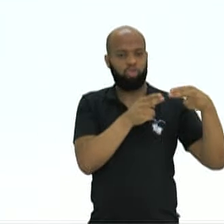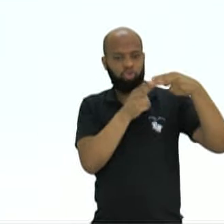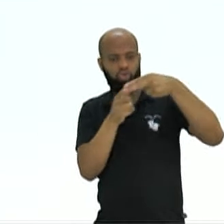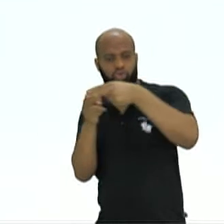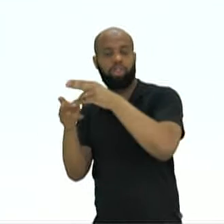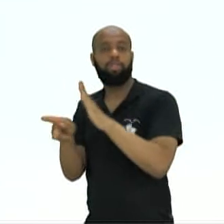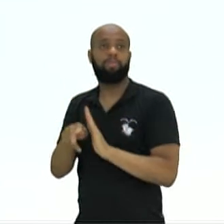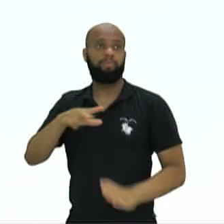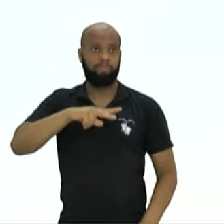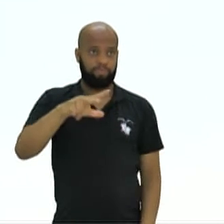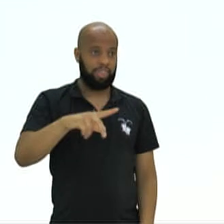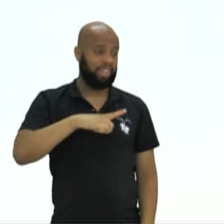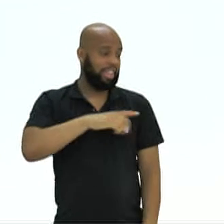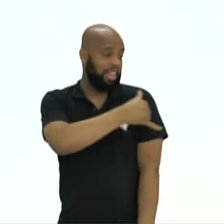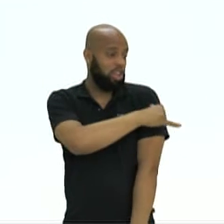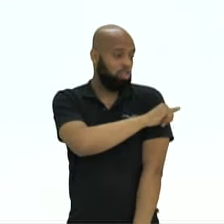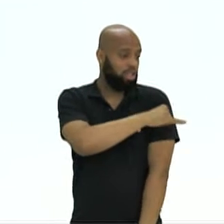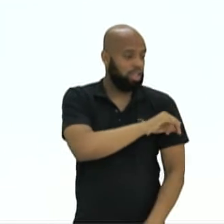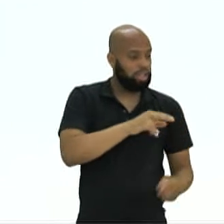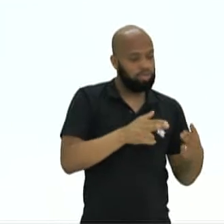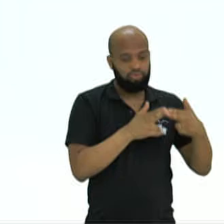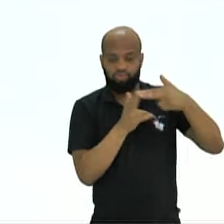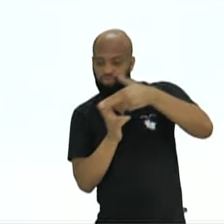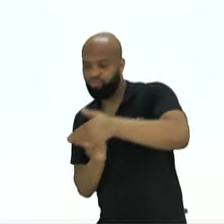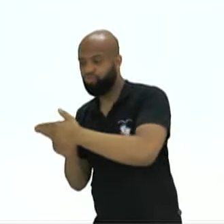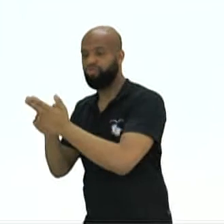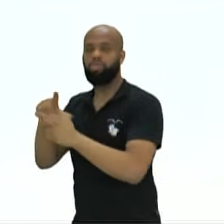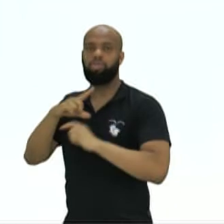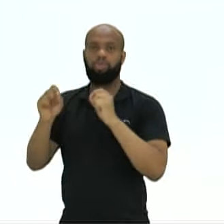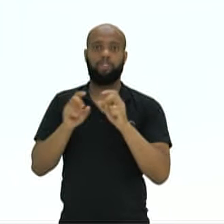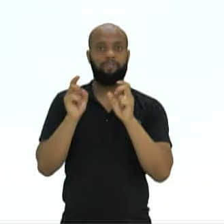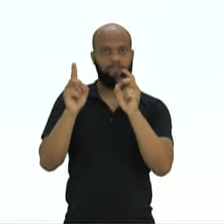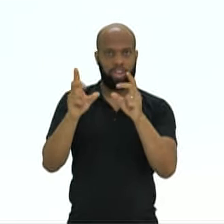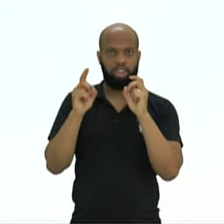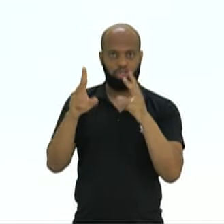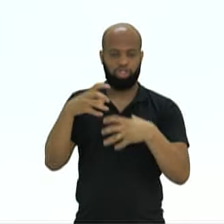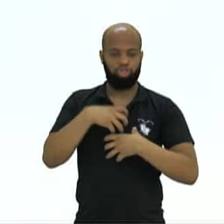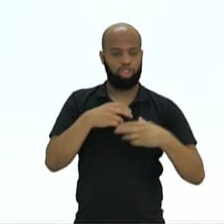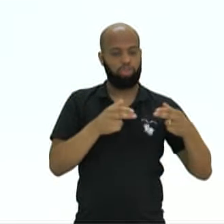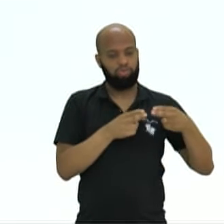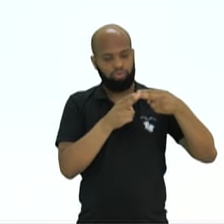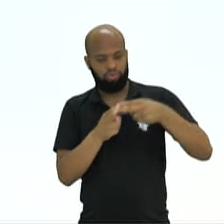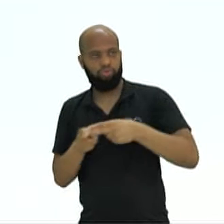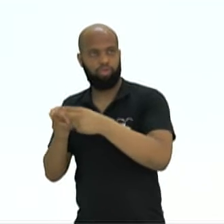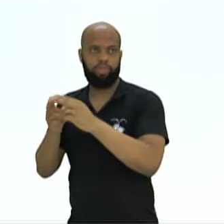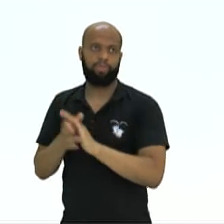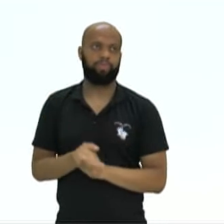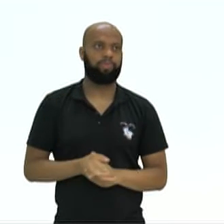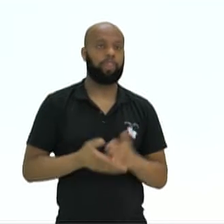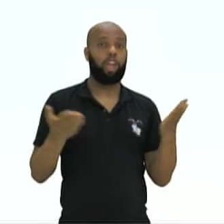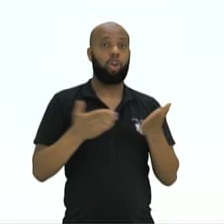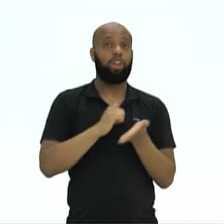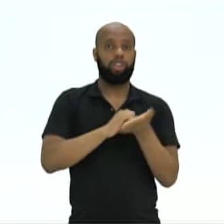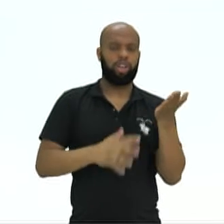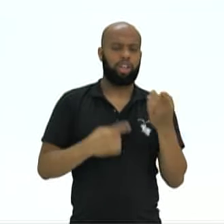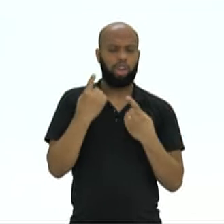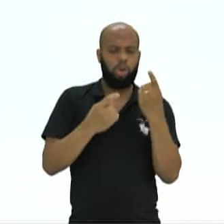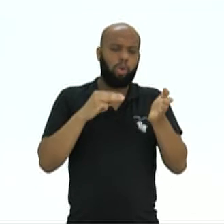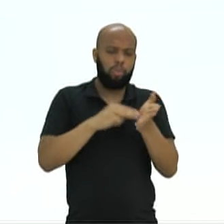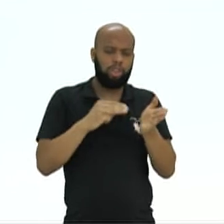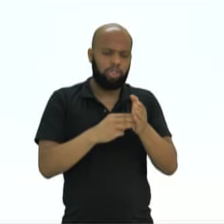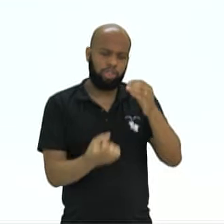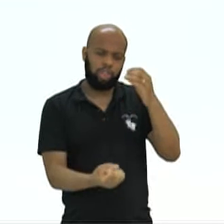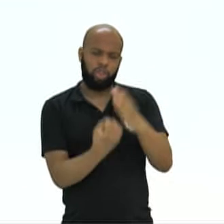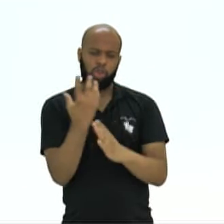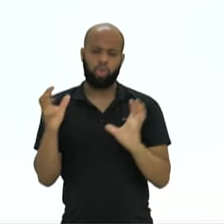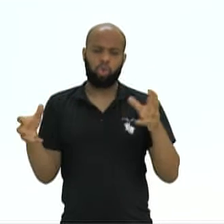portuguesas, né, do Rio de Janeiro para cá. Olha para onde que eles estão fazendo esse comércio marítimo. Qual foi o motivo da criação da